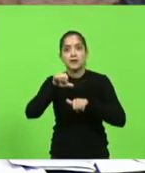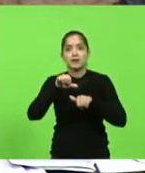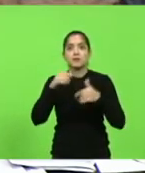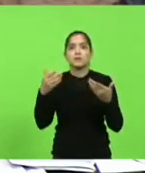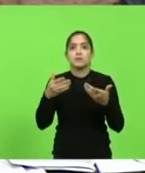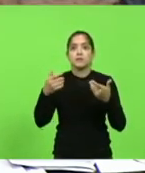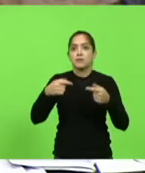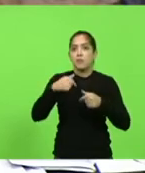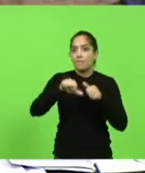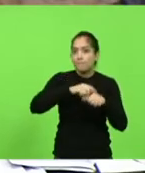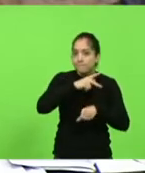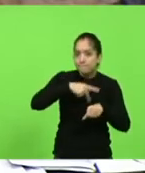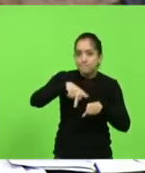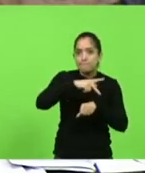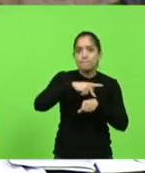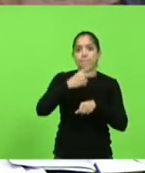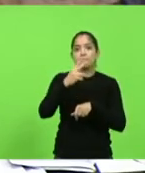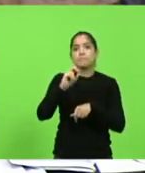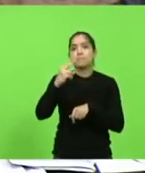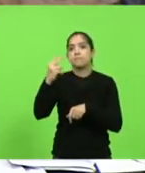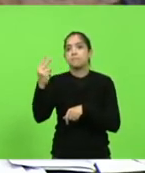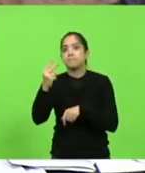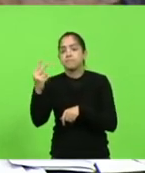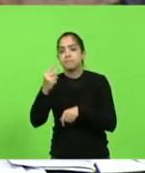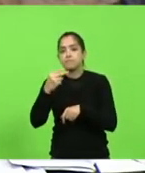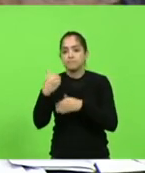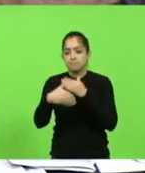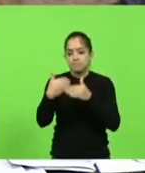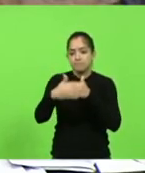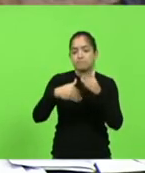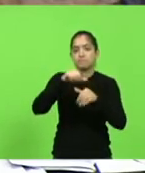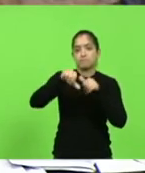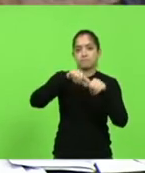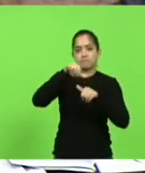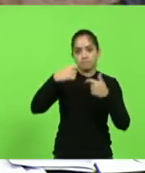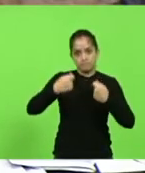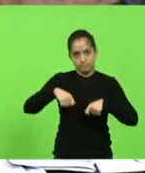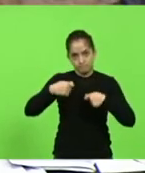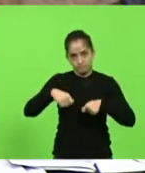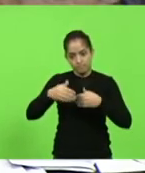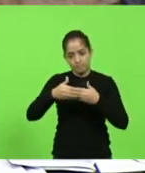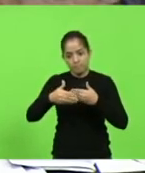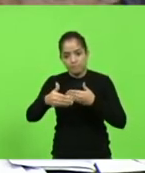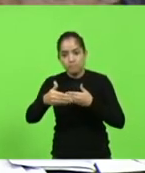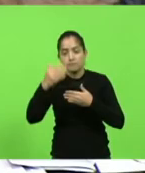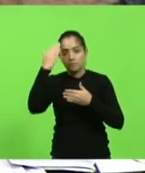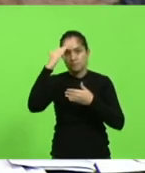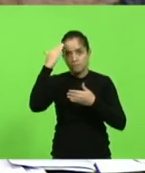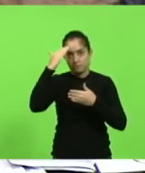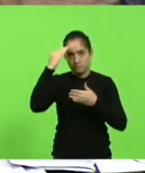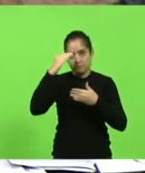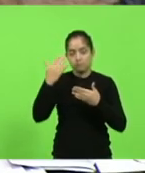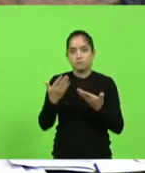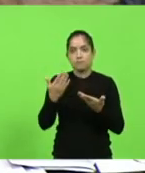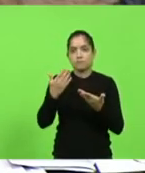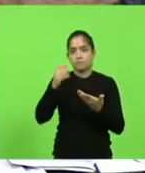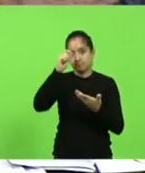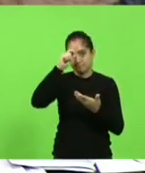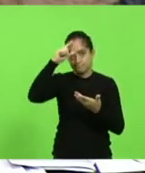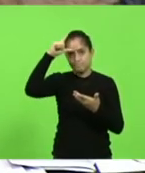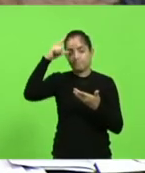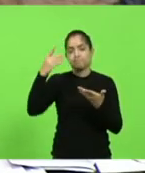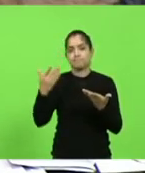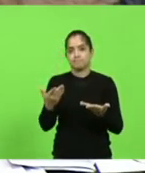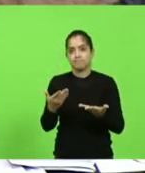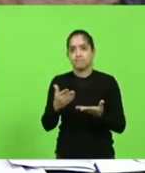esse país em 2022. Continuar esse processo de mudança. Aí sim, a partir do entendimento, vem o conhecimento. Obrigado aí,